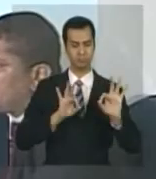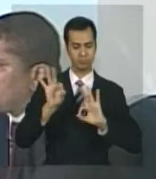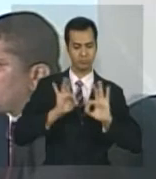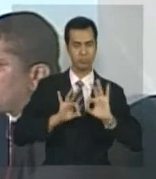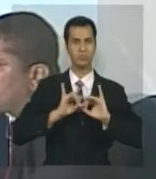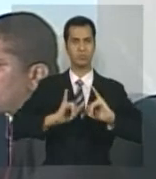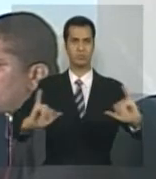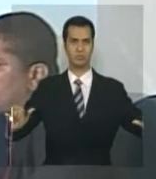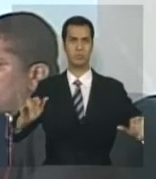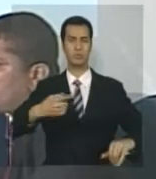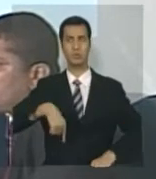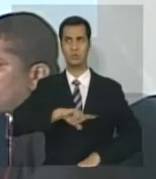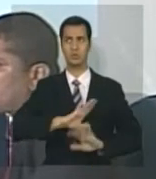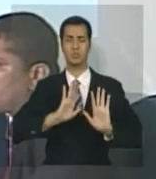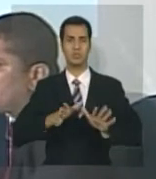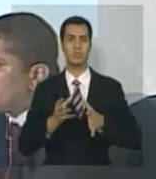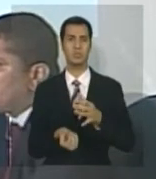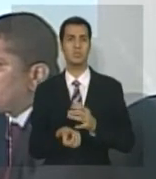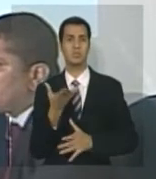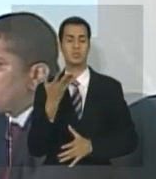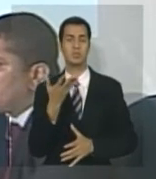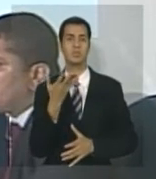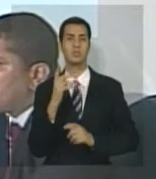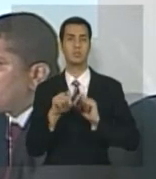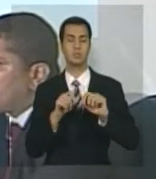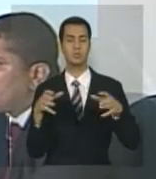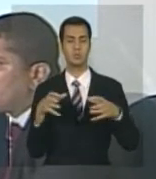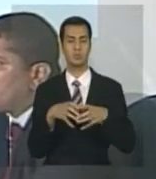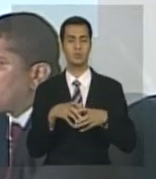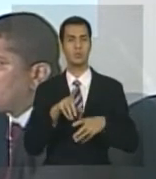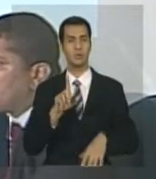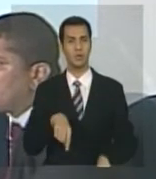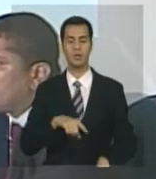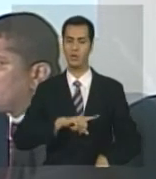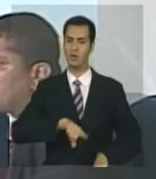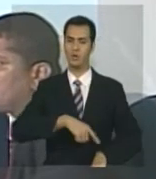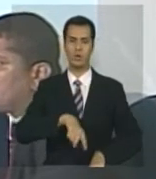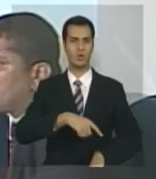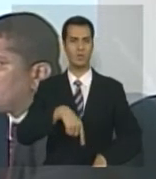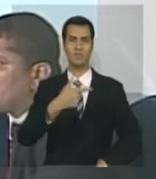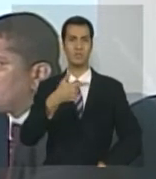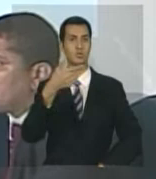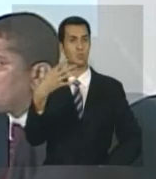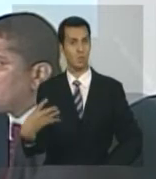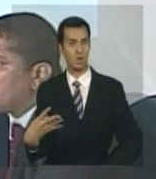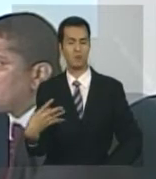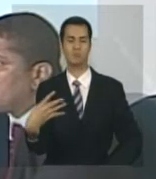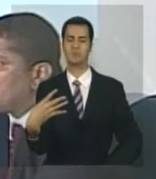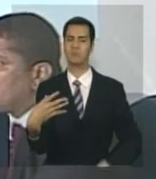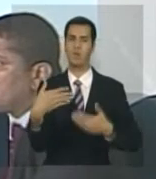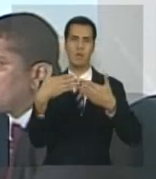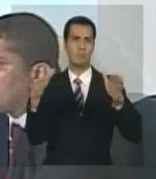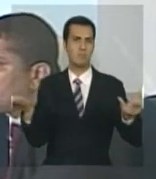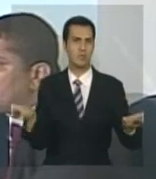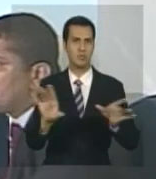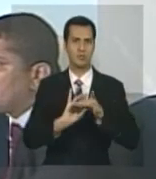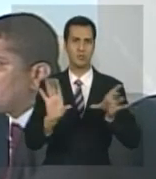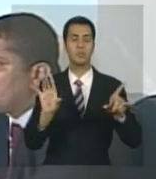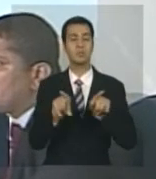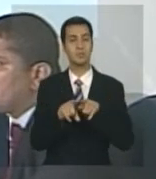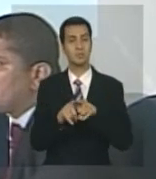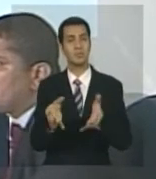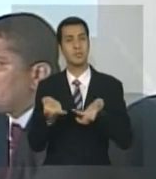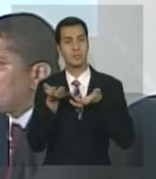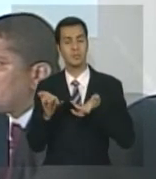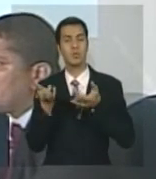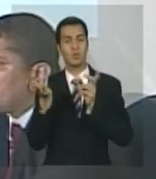em regime de 24 horas, e queremos estar com instalações e com programas de software